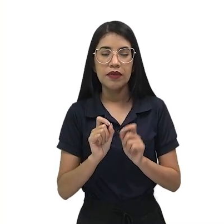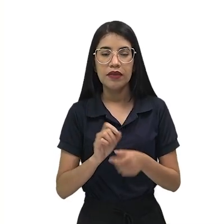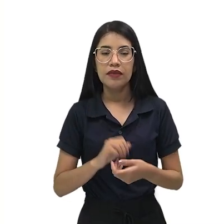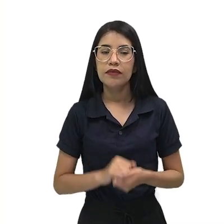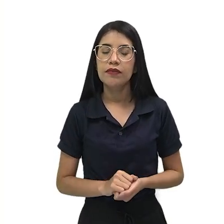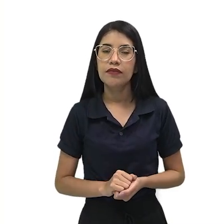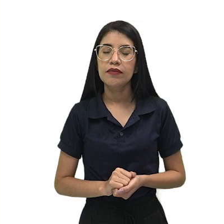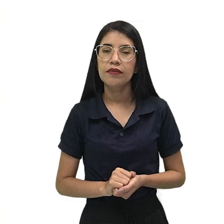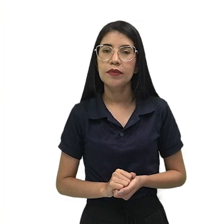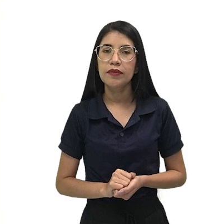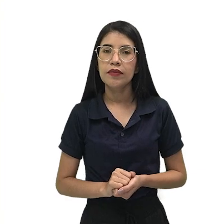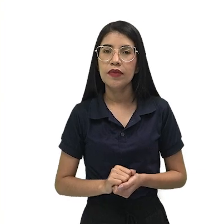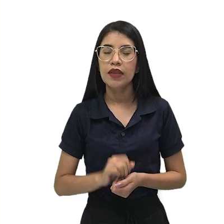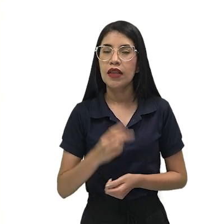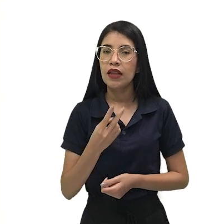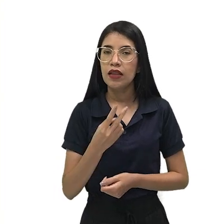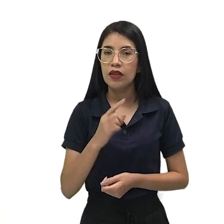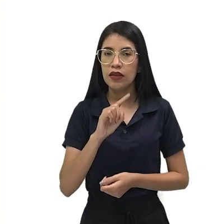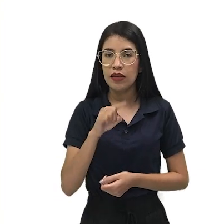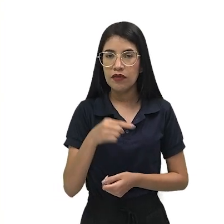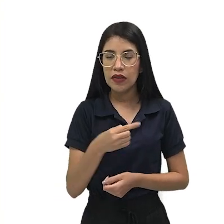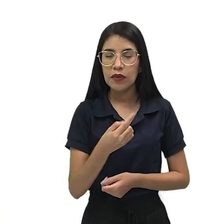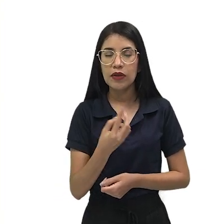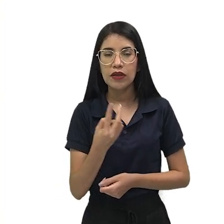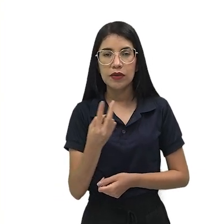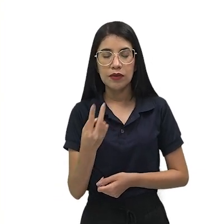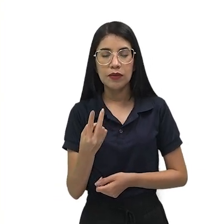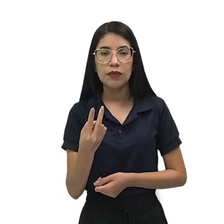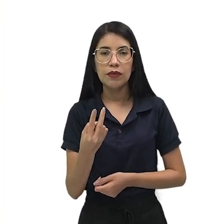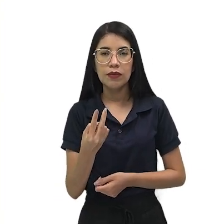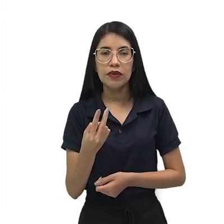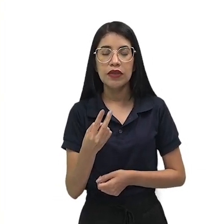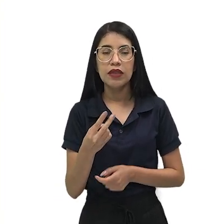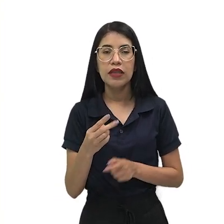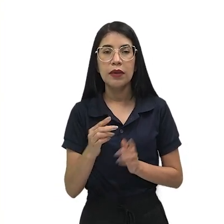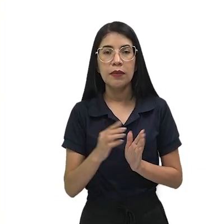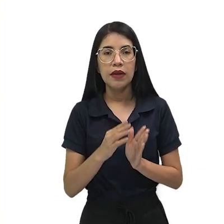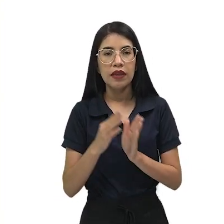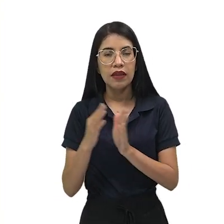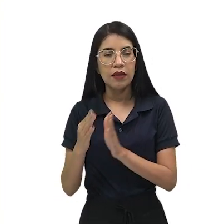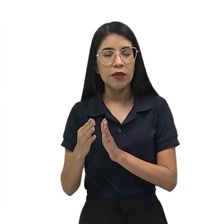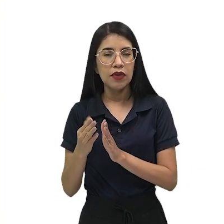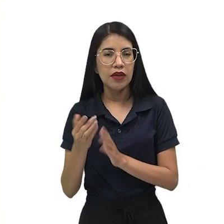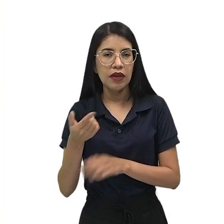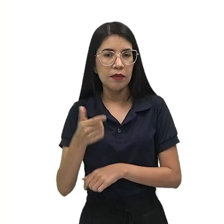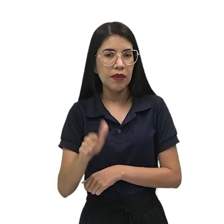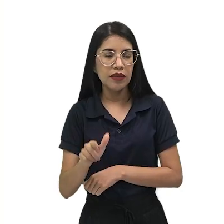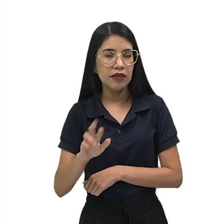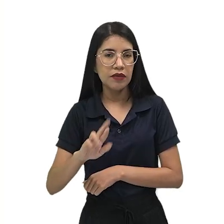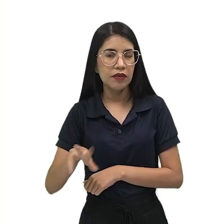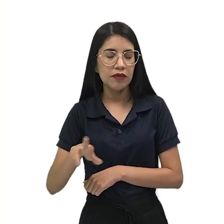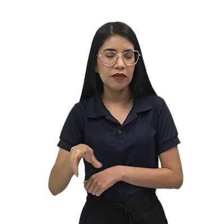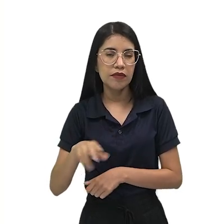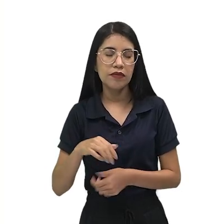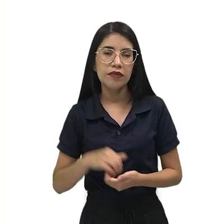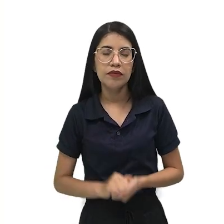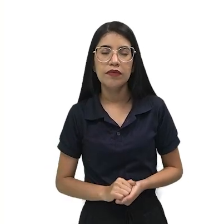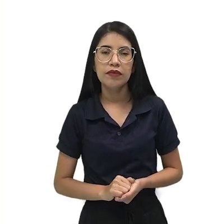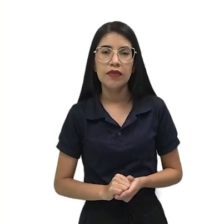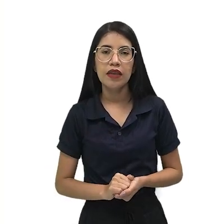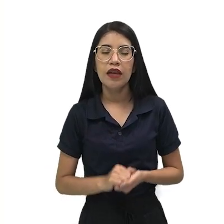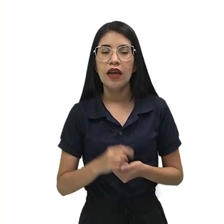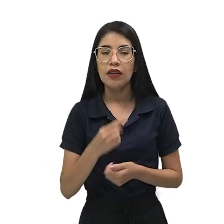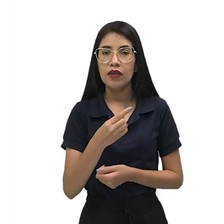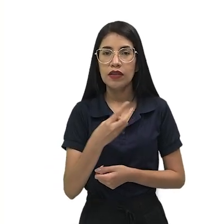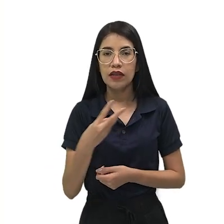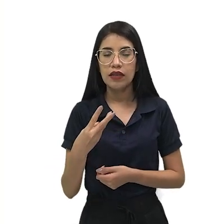aparece logo após a vírgula o número 2 e que depois ele não aparece mais. Aí depois só vem